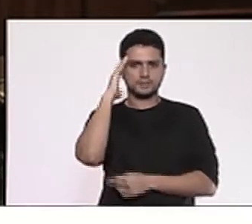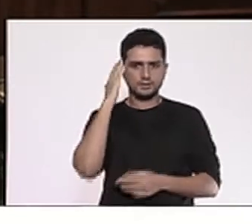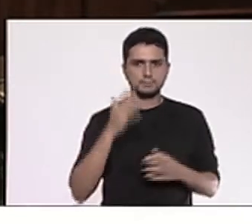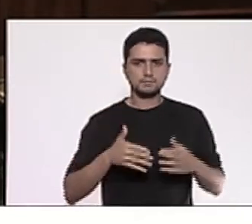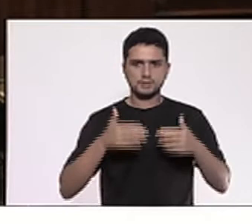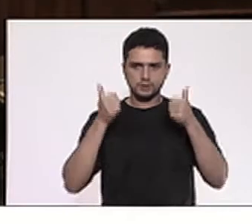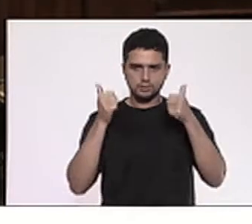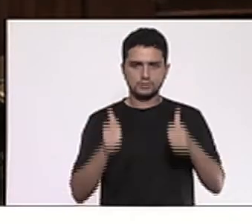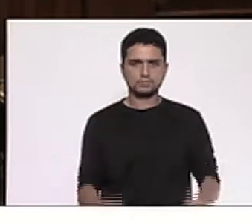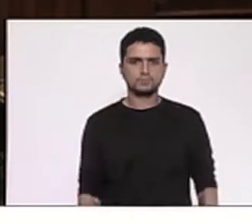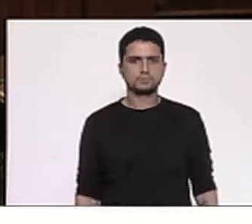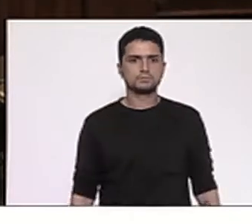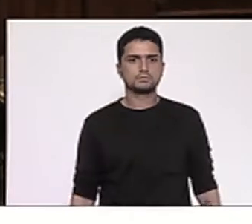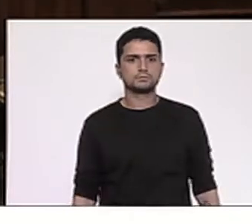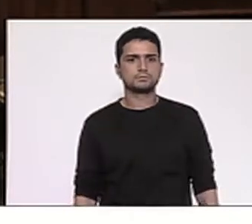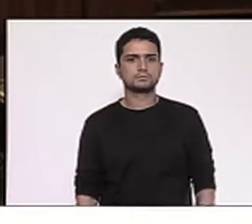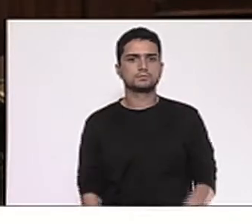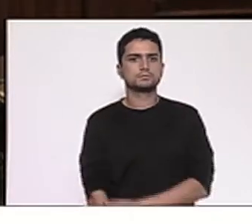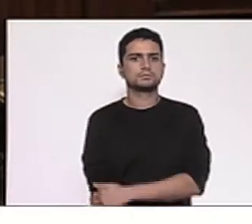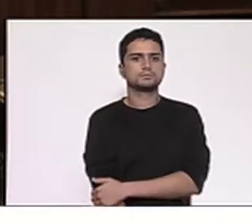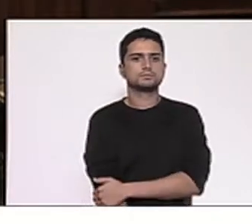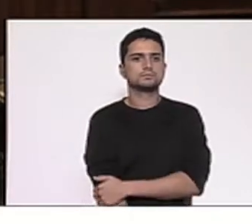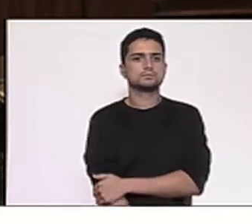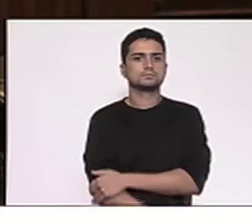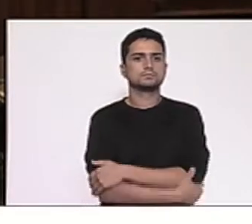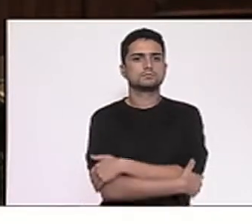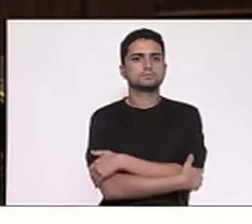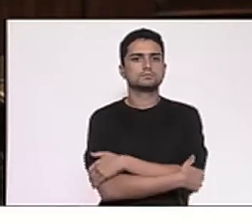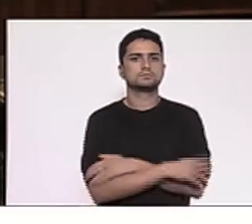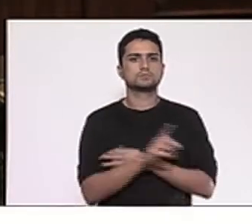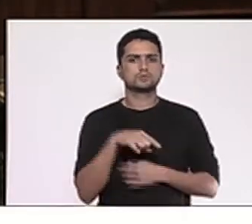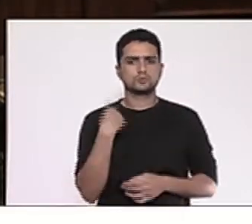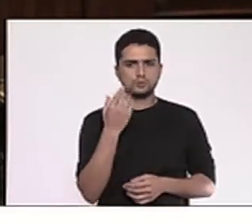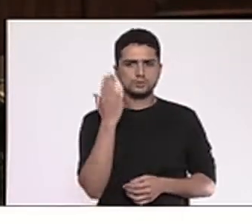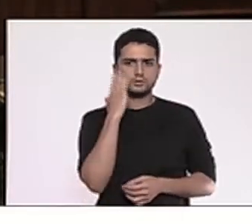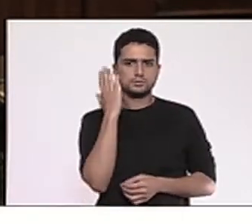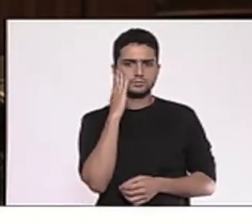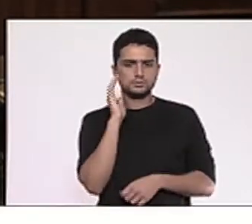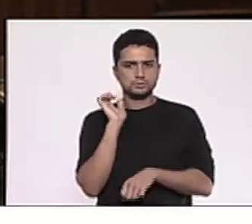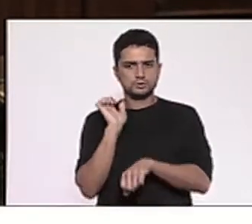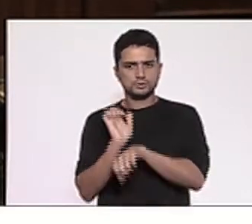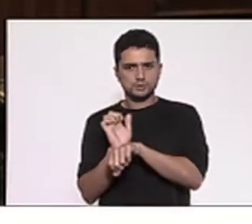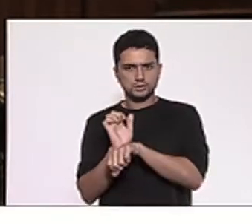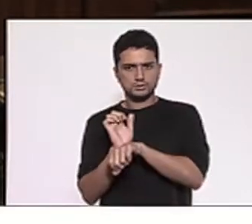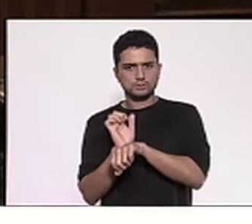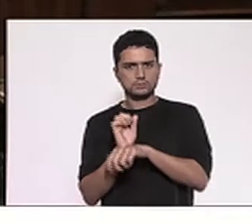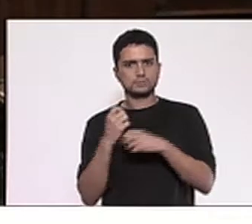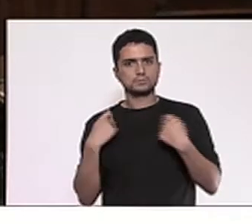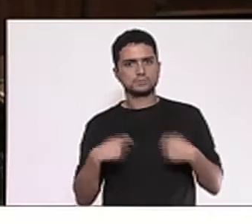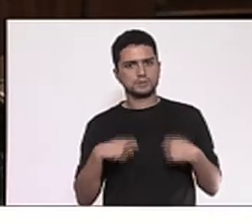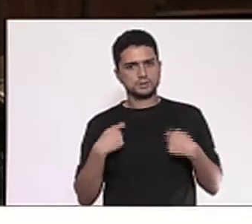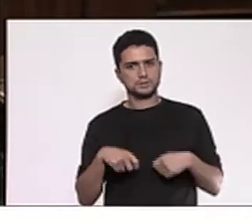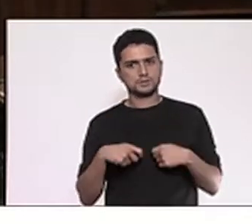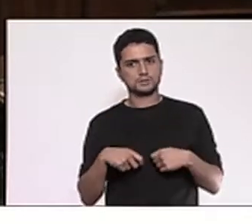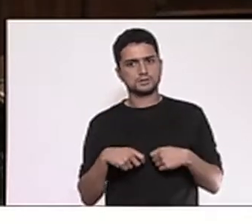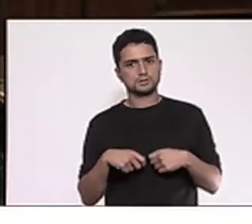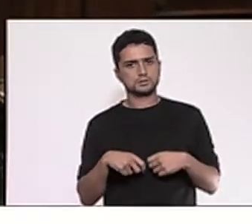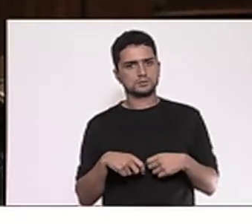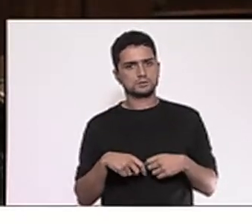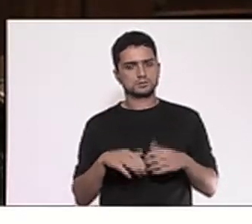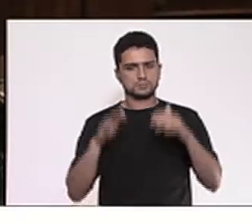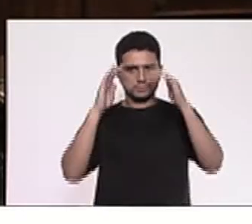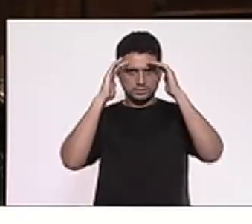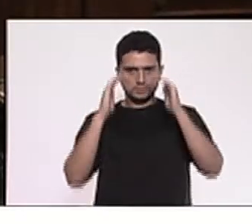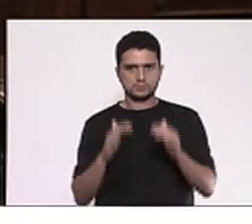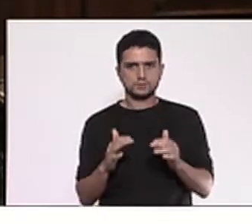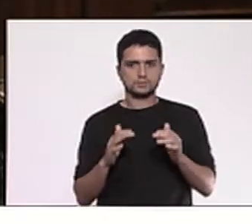vejamos. Todos sabemos que o ente estadual precisa cumprir um